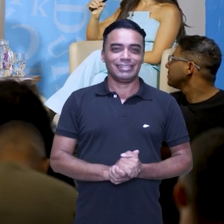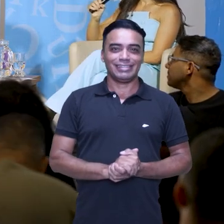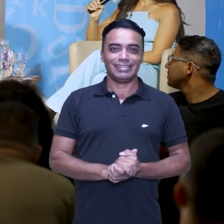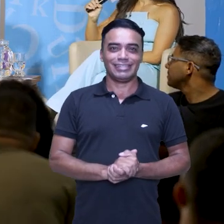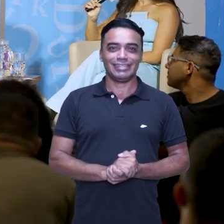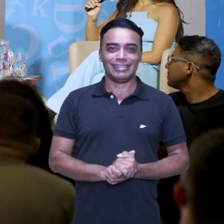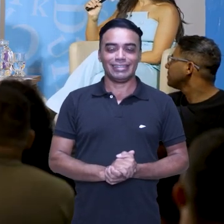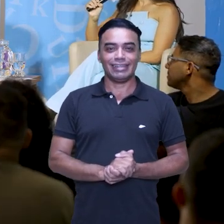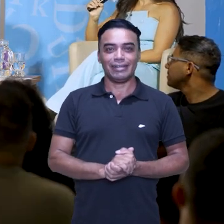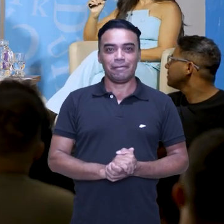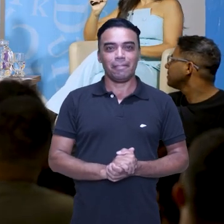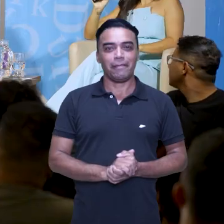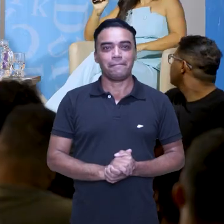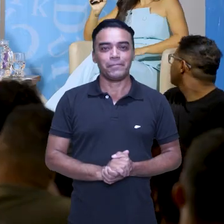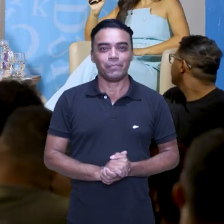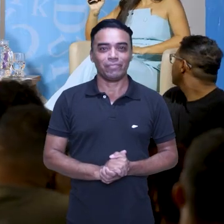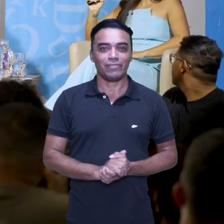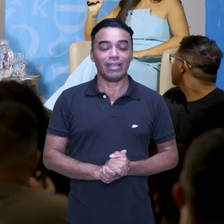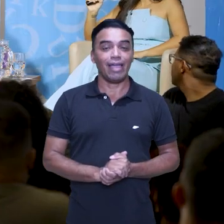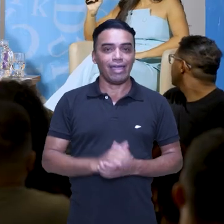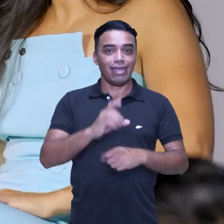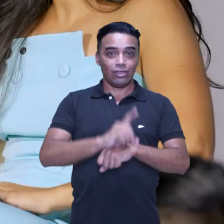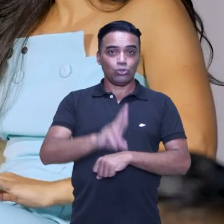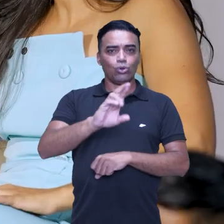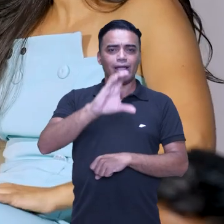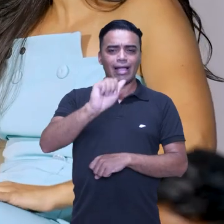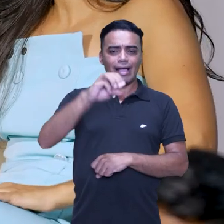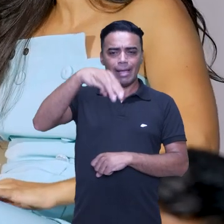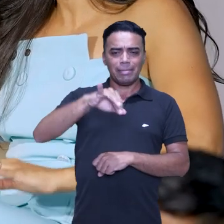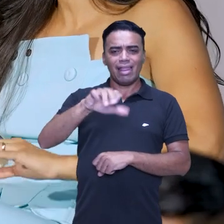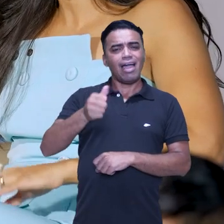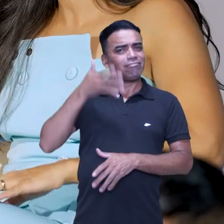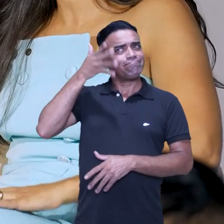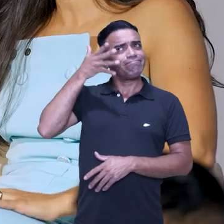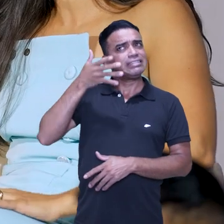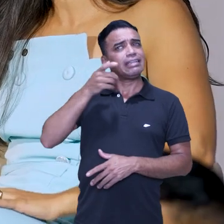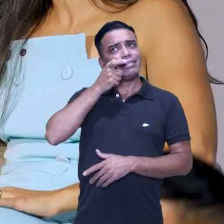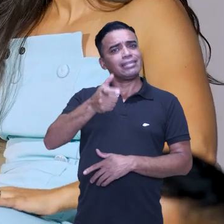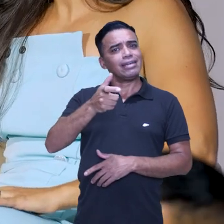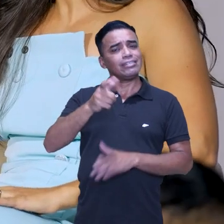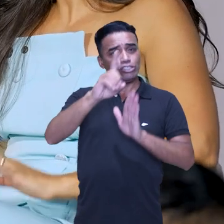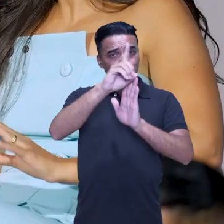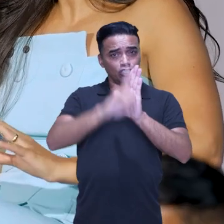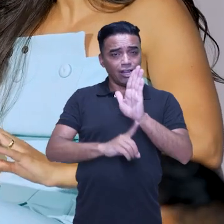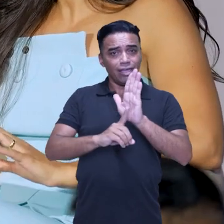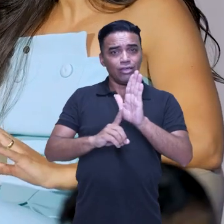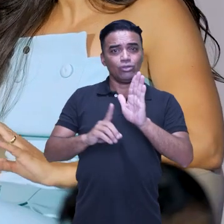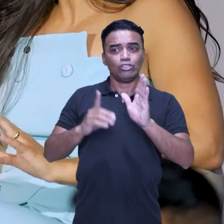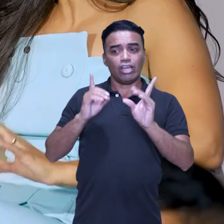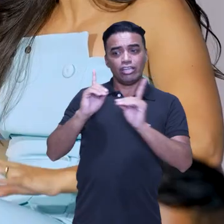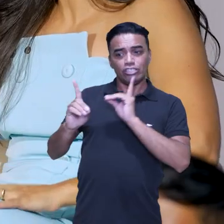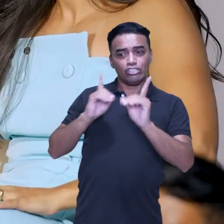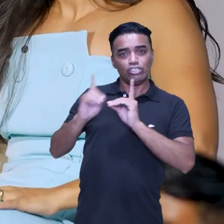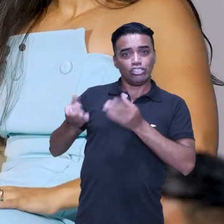Mariana, quer complementar? Né? A doutora Camila ela falou algo muito interessante, né, sobre o direito dialogar com